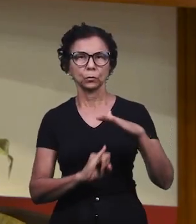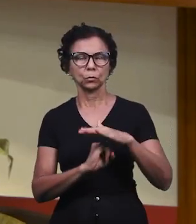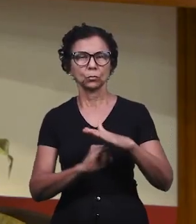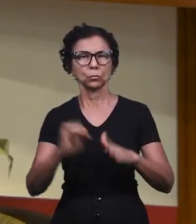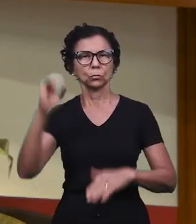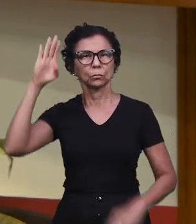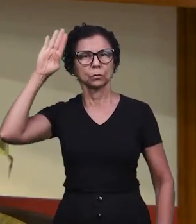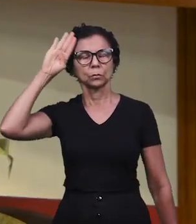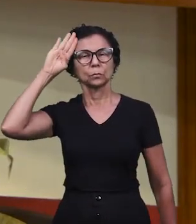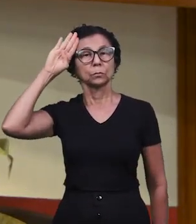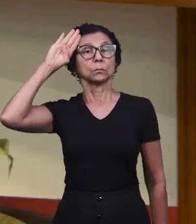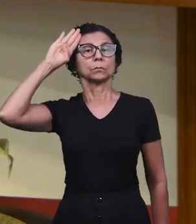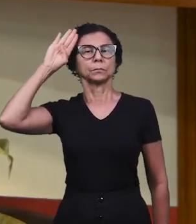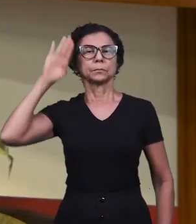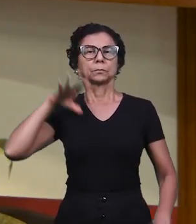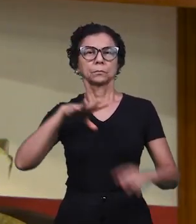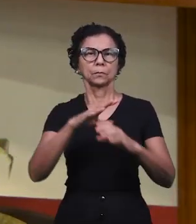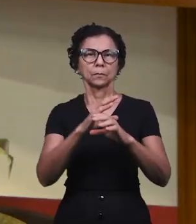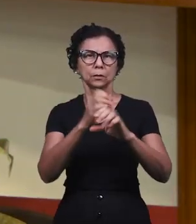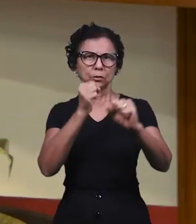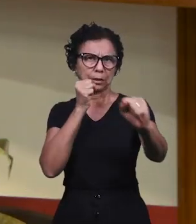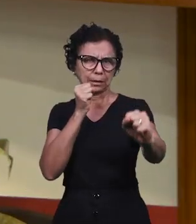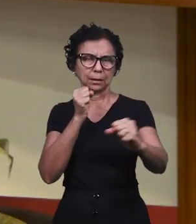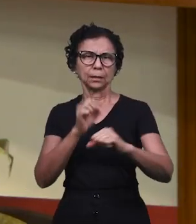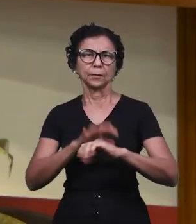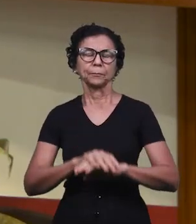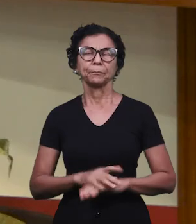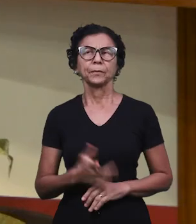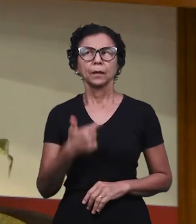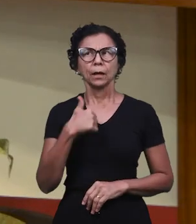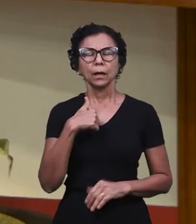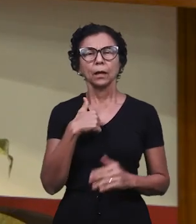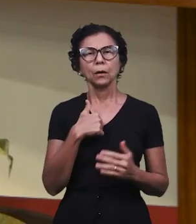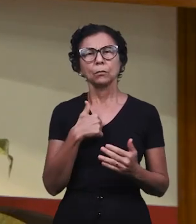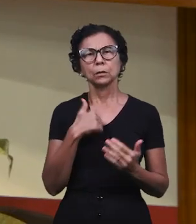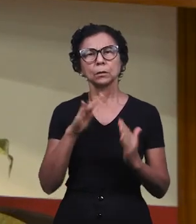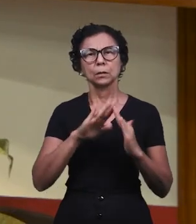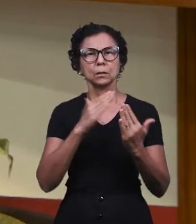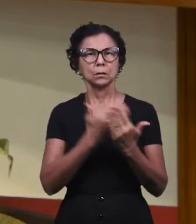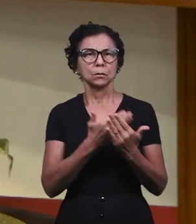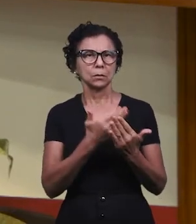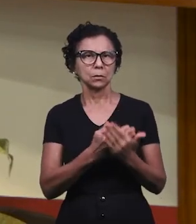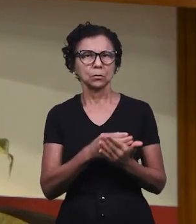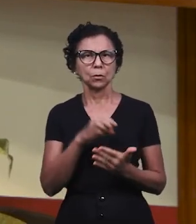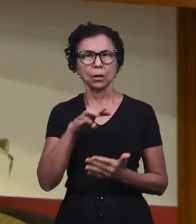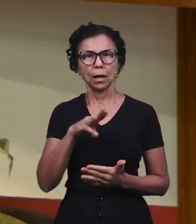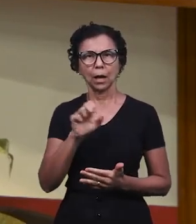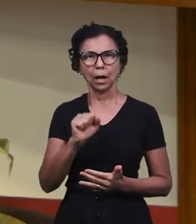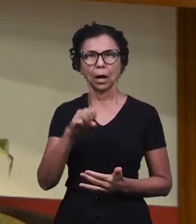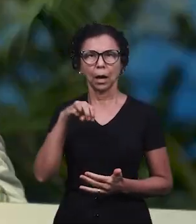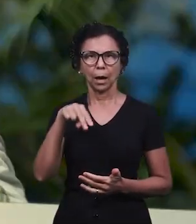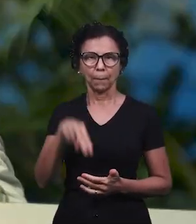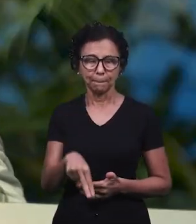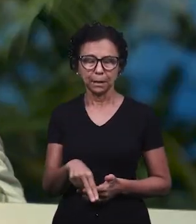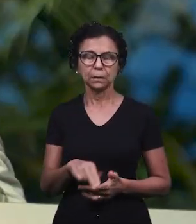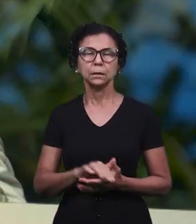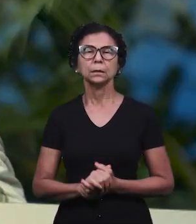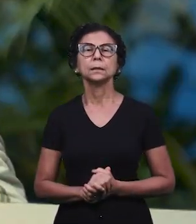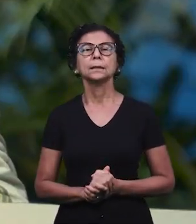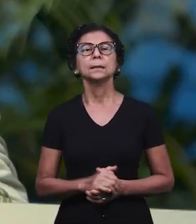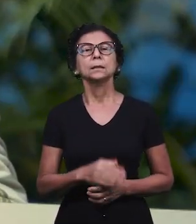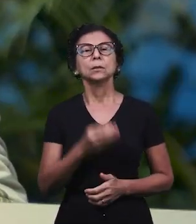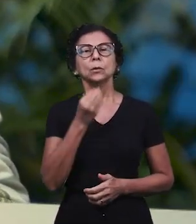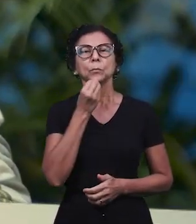Engenharia, no meu caso, como eu fiz a AMAN, existe ainda a possibilidade do militar ele fazer um outro